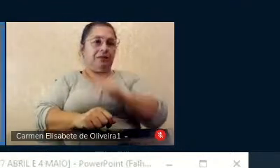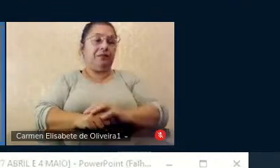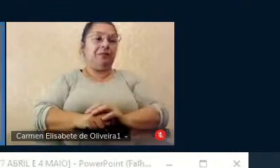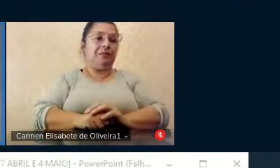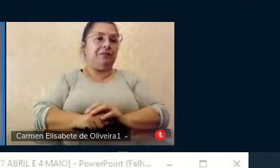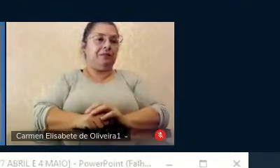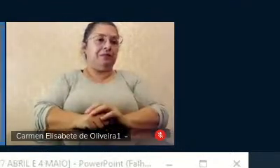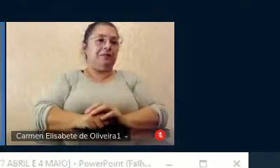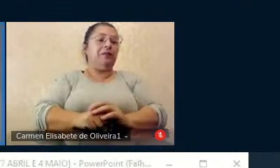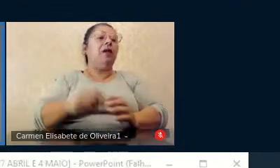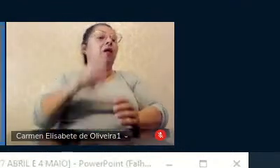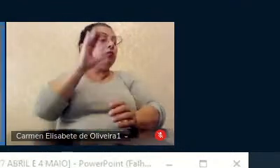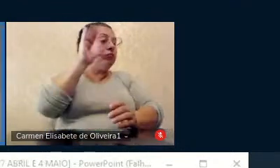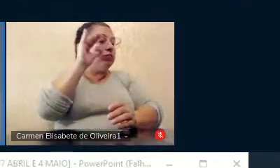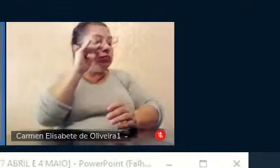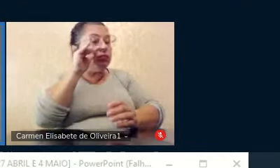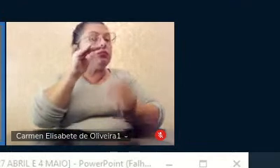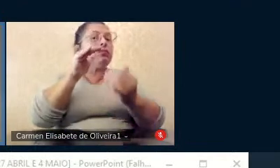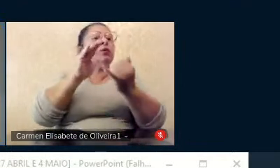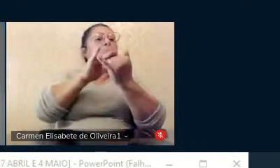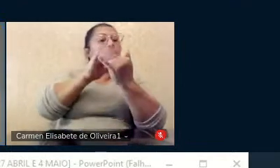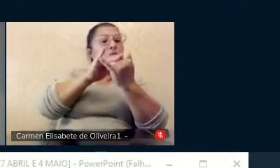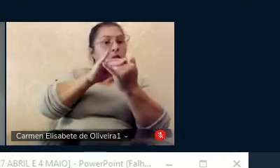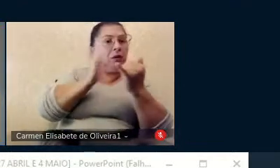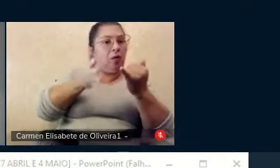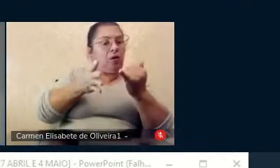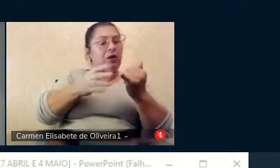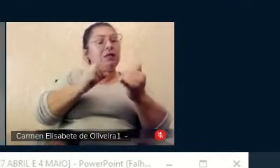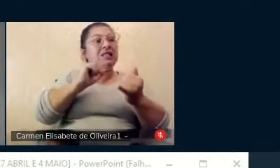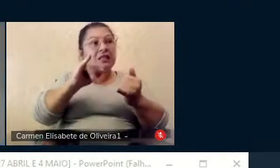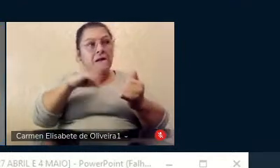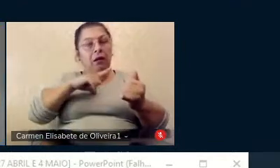no YouTube para ver se tem alguma dúvida.